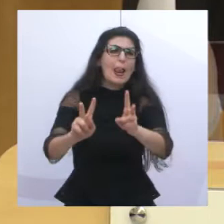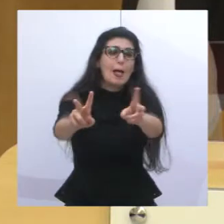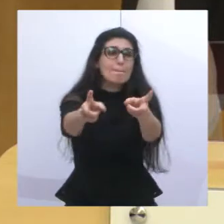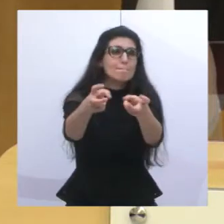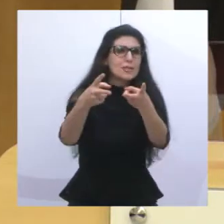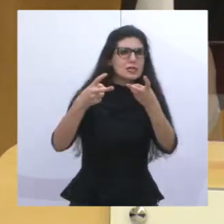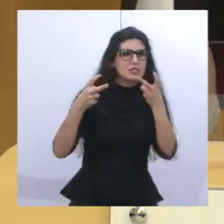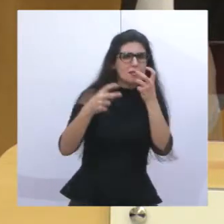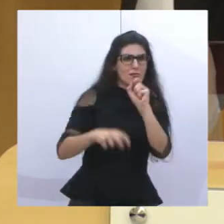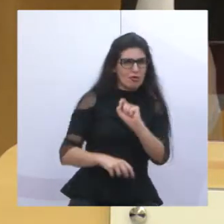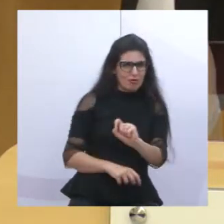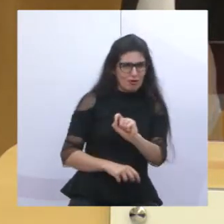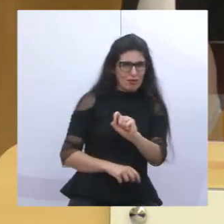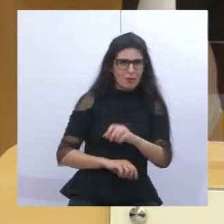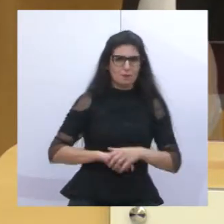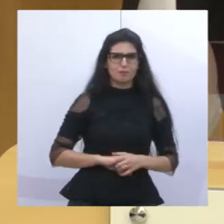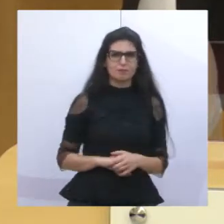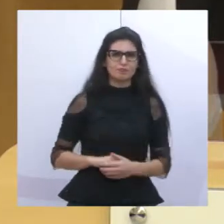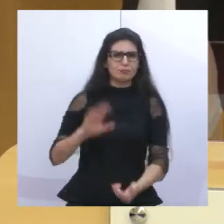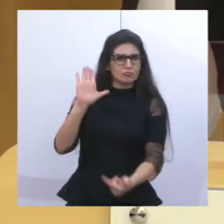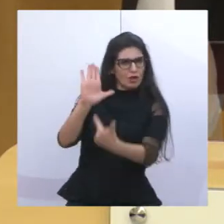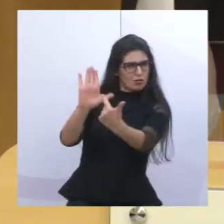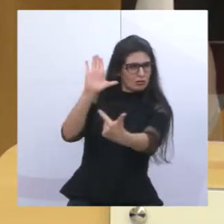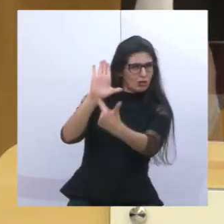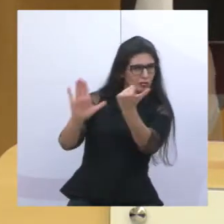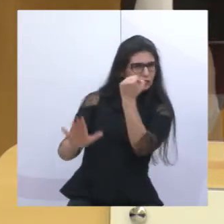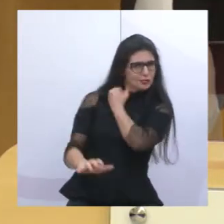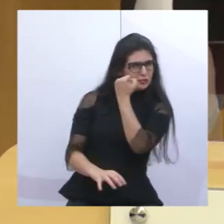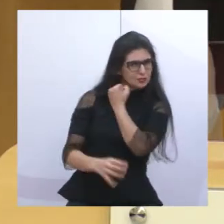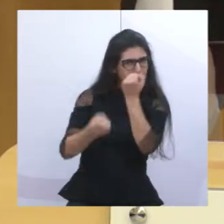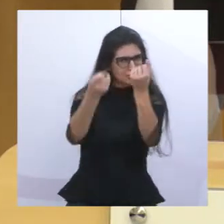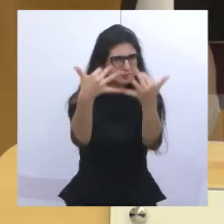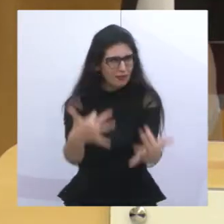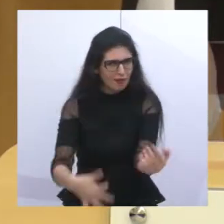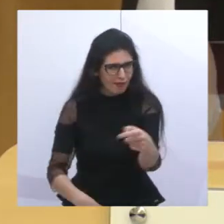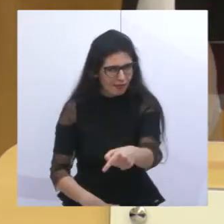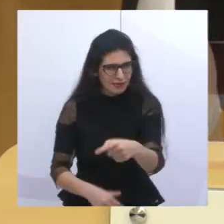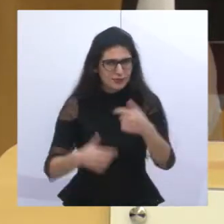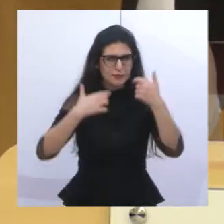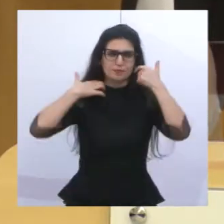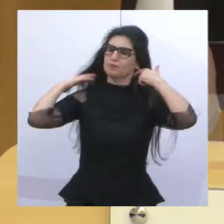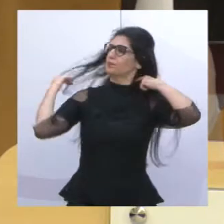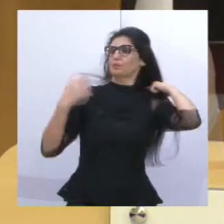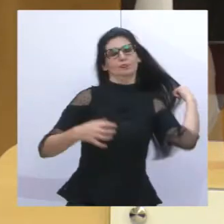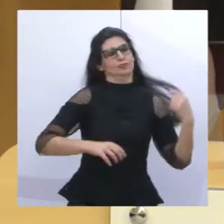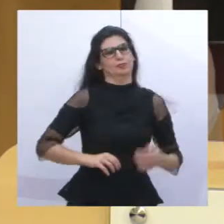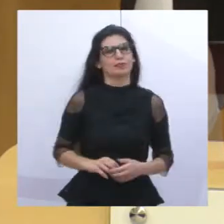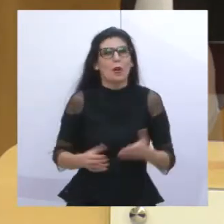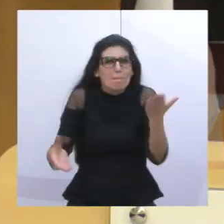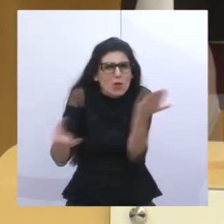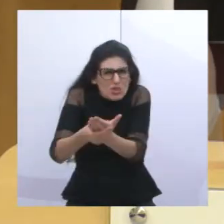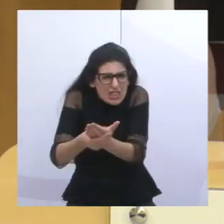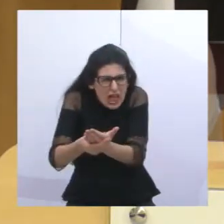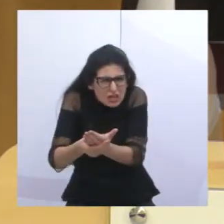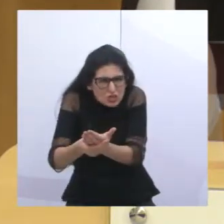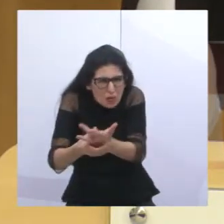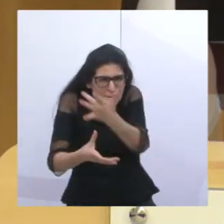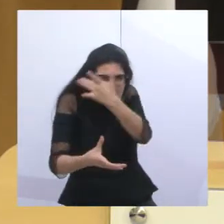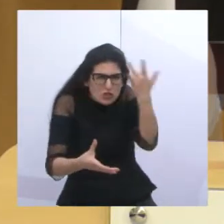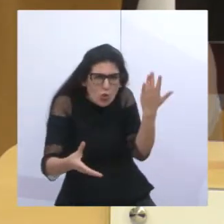Perceba o seguinte, que o segundo número que eu quero colocar aqui é a questão das indenizações por conta